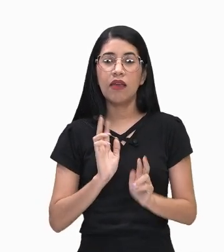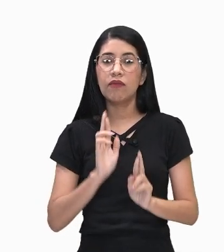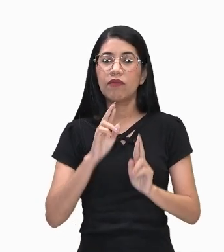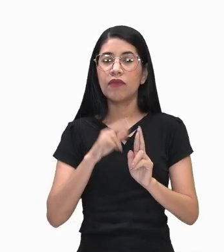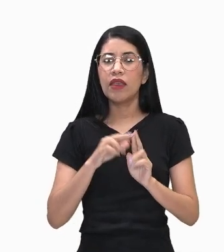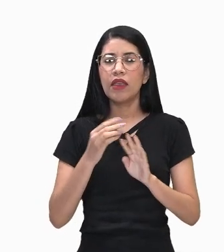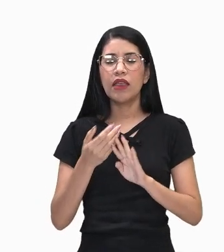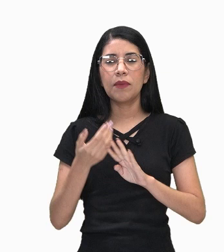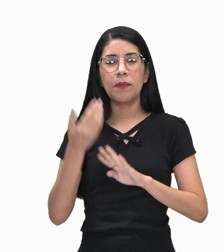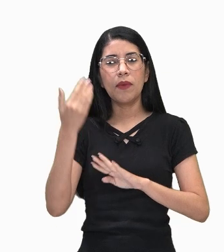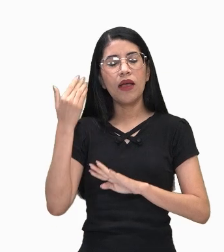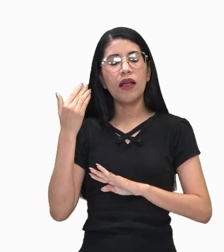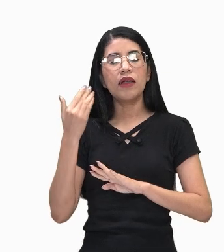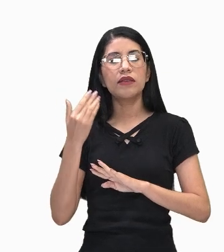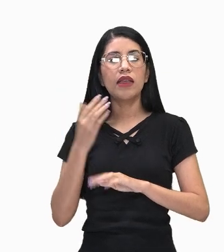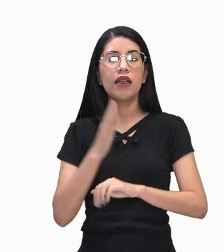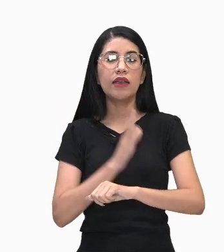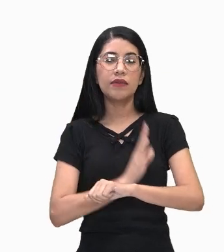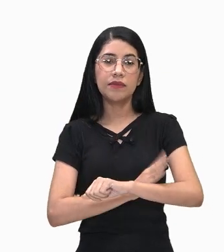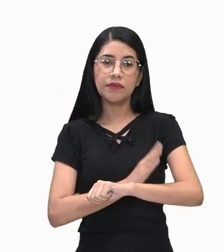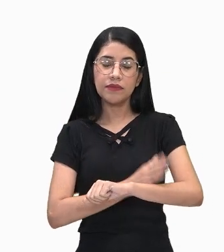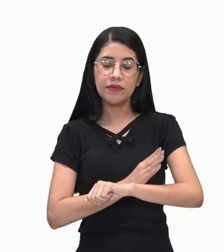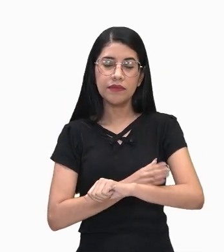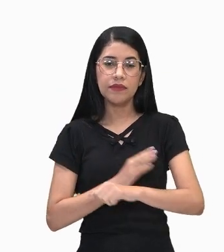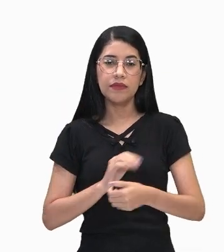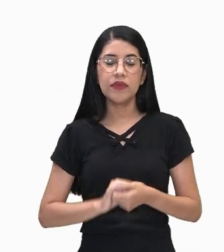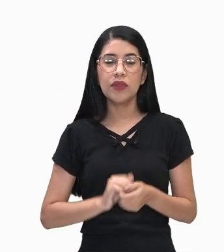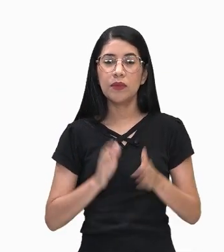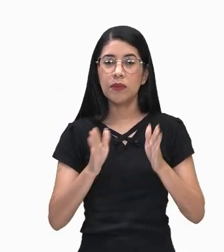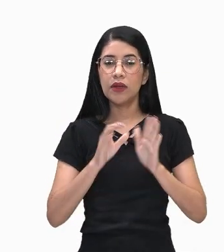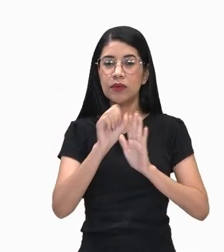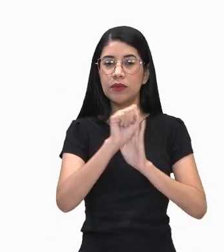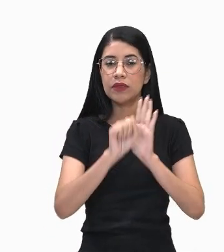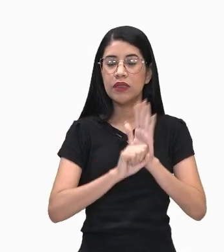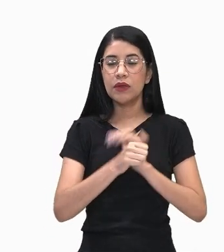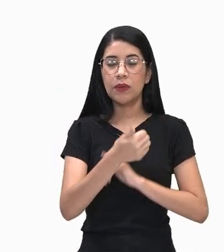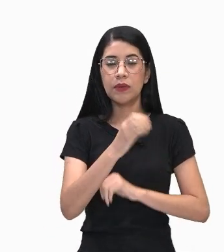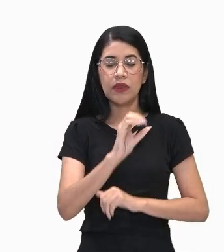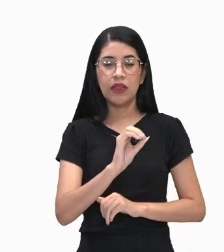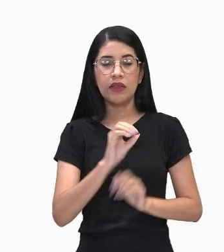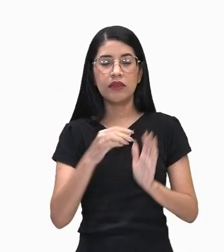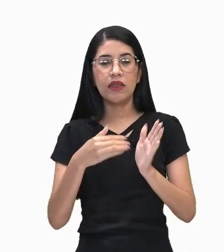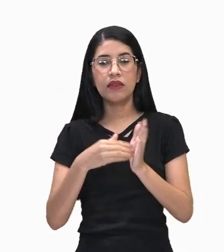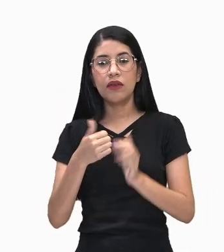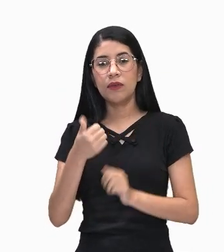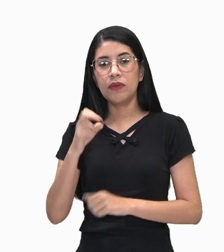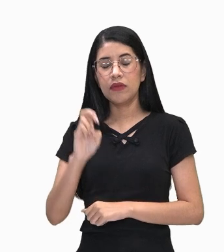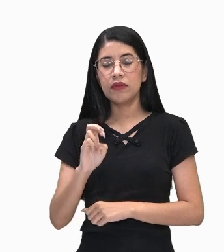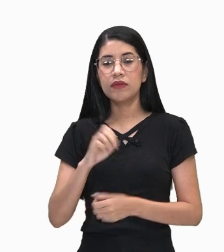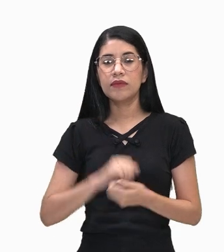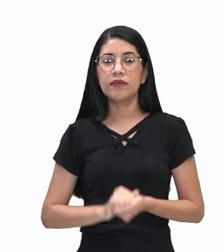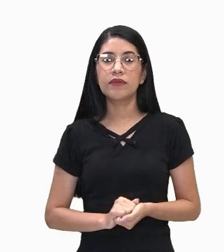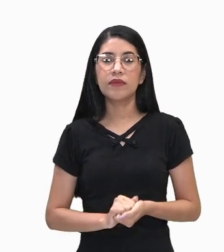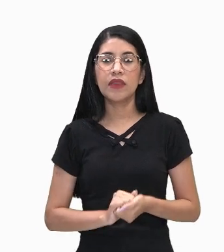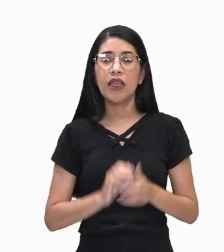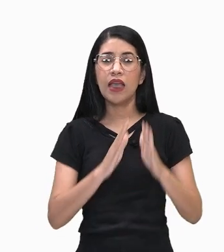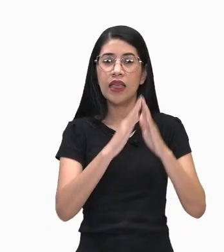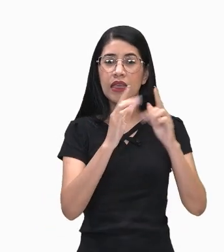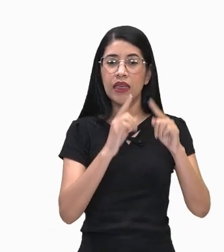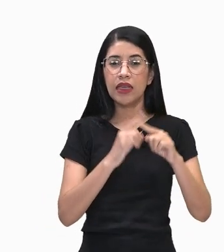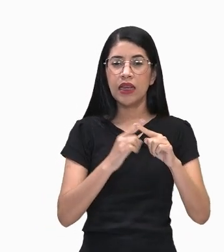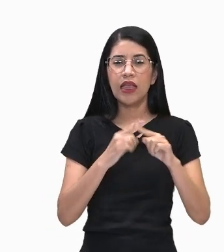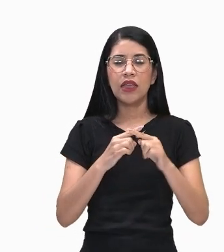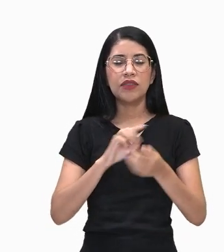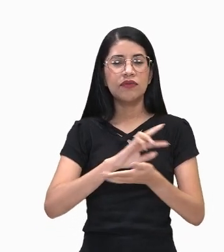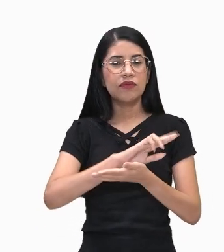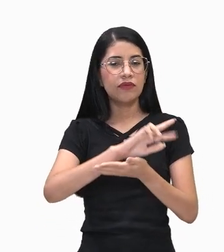vigorou durante a Baixa Idade Média, séculos X ao XV. As igrejas, as catedrais, as basílicas